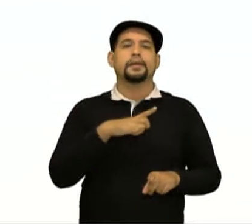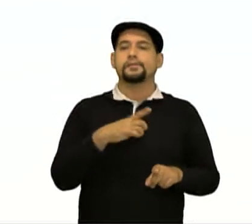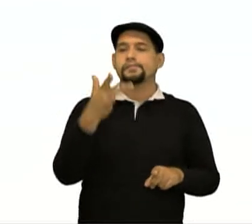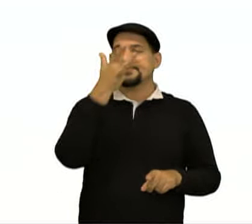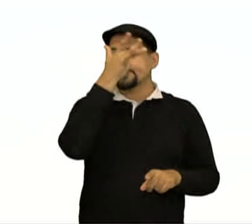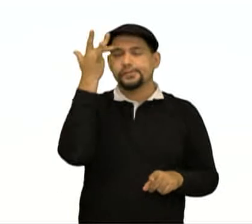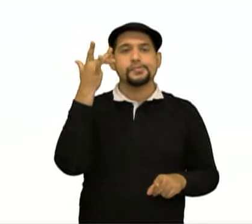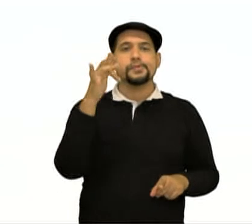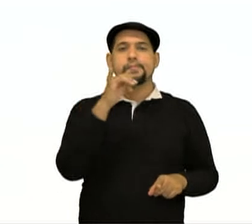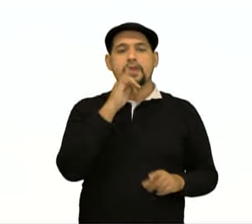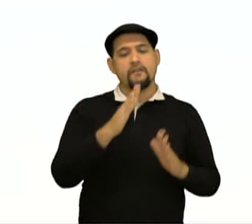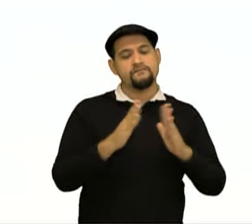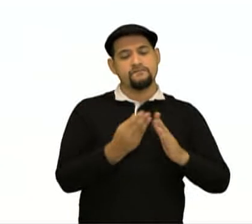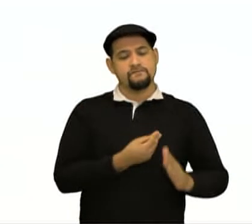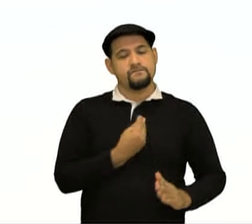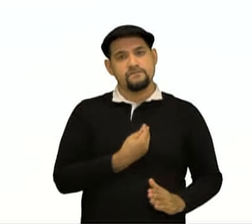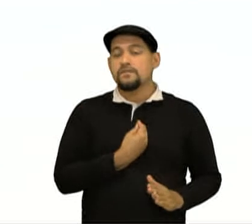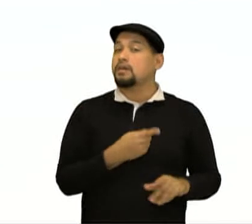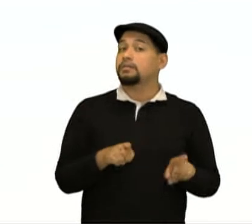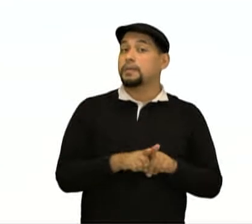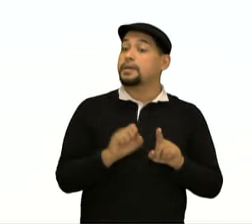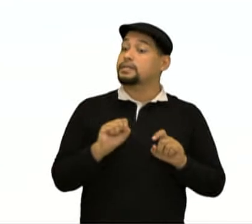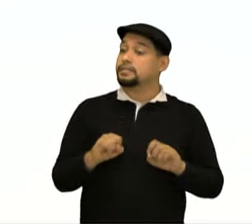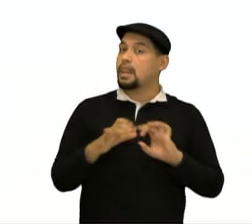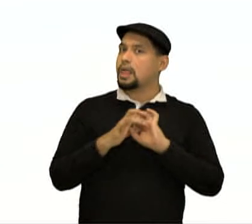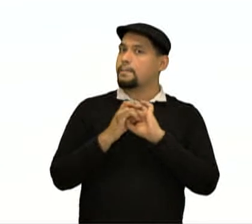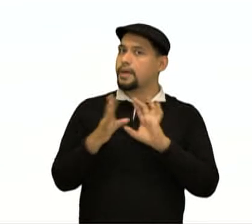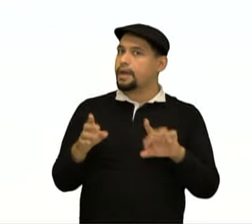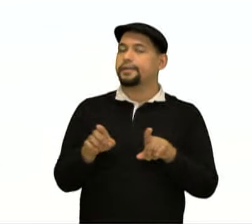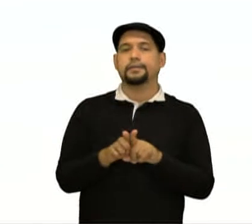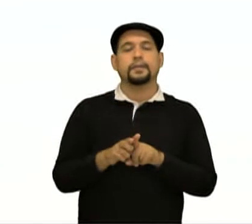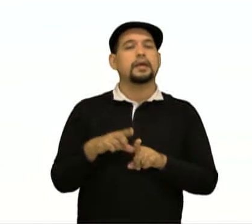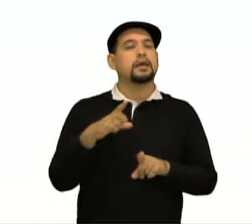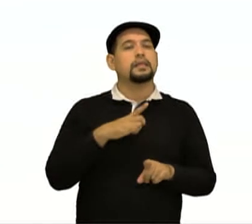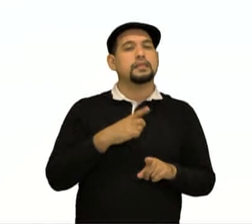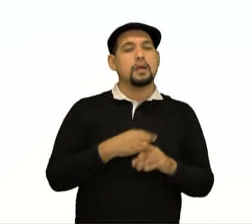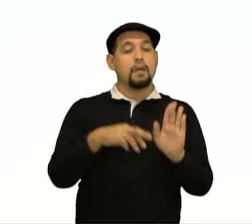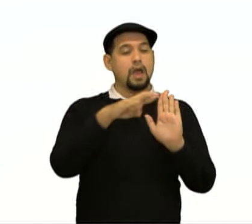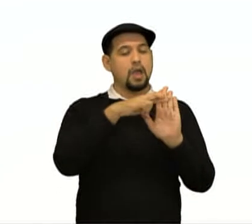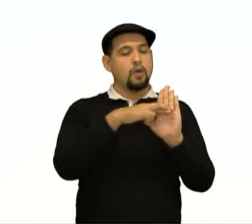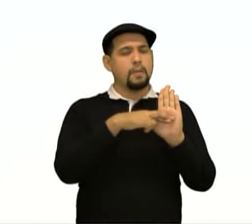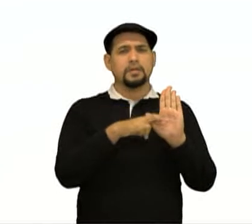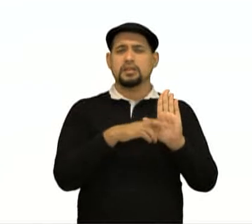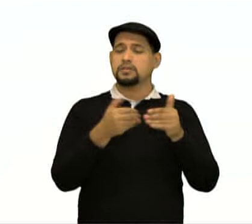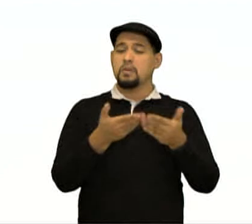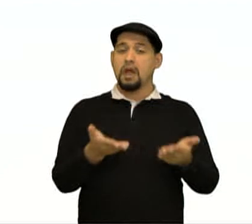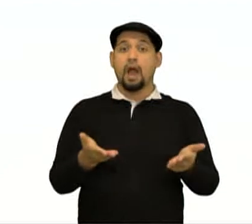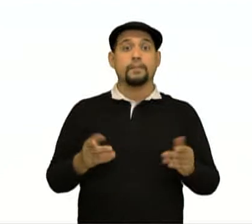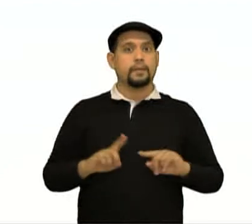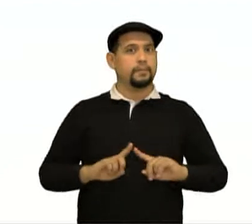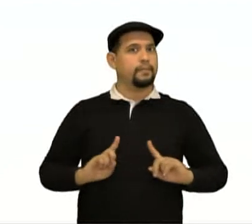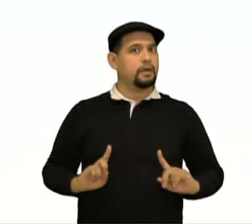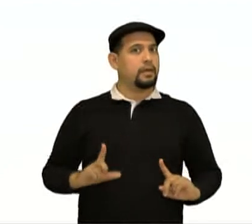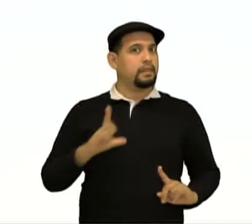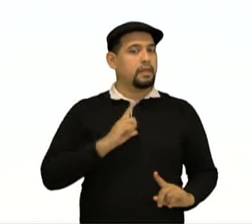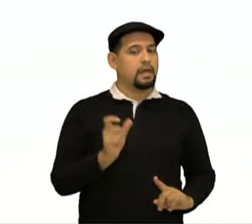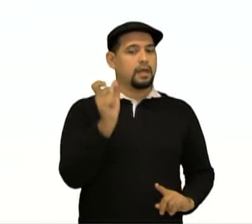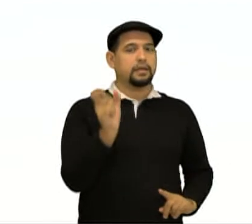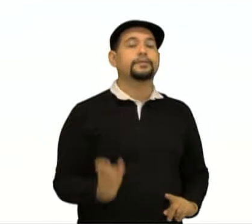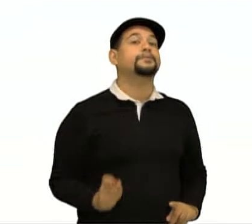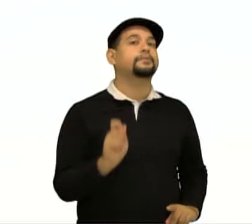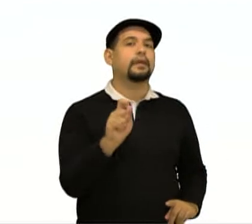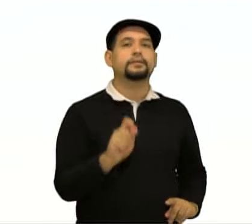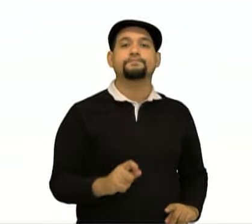teremos uma circulação possível para moradia quando liberado nós temos uma regulamentação mais abrangente mas com uma característica